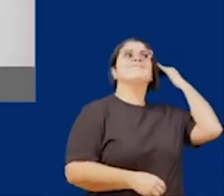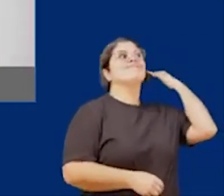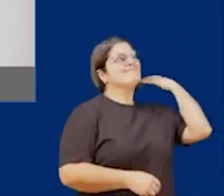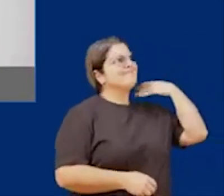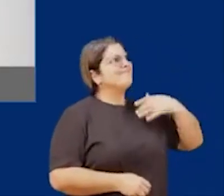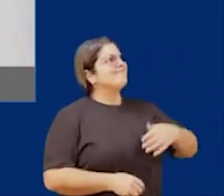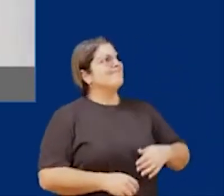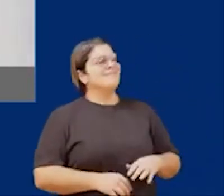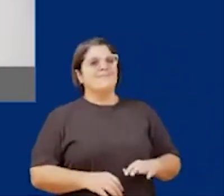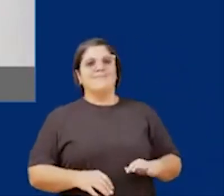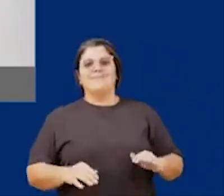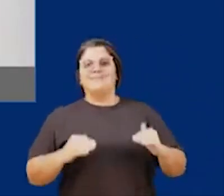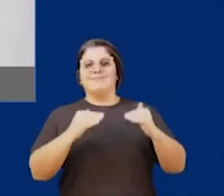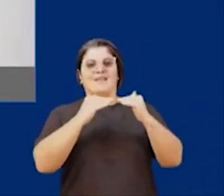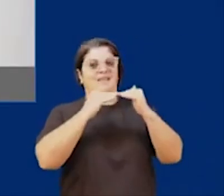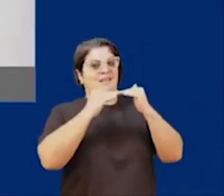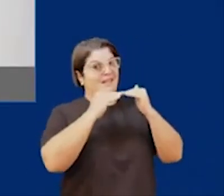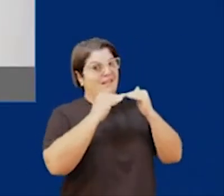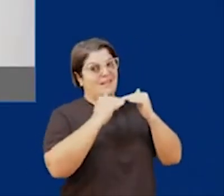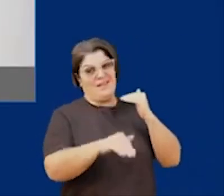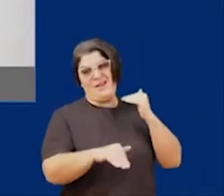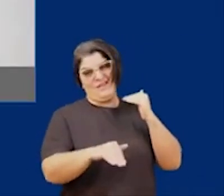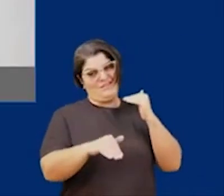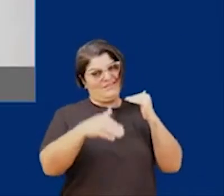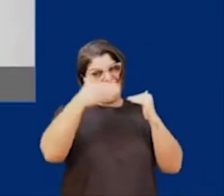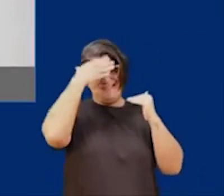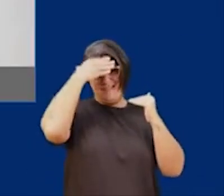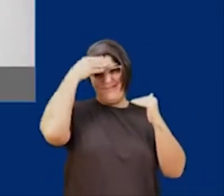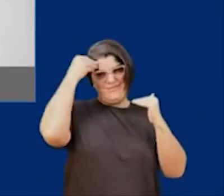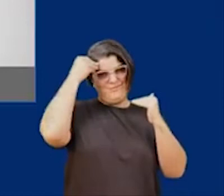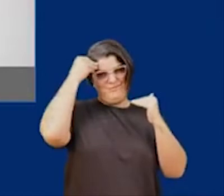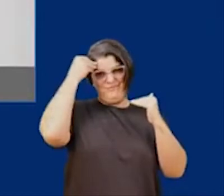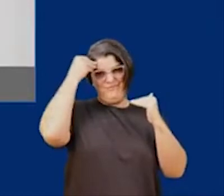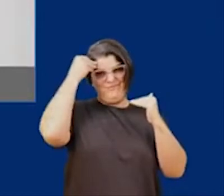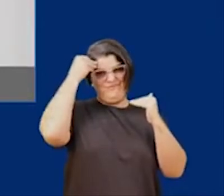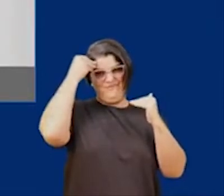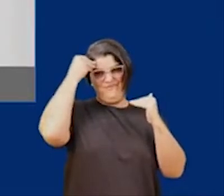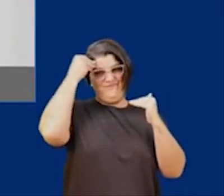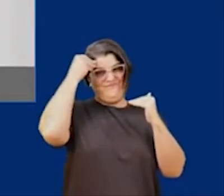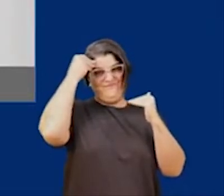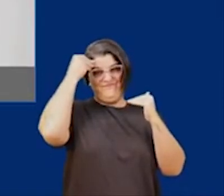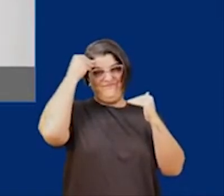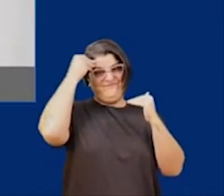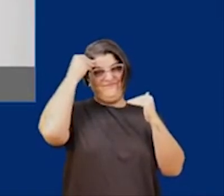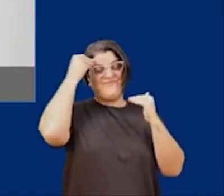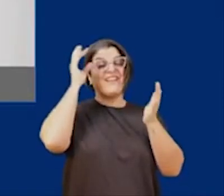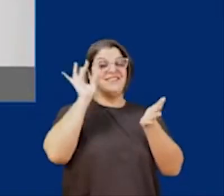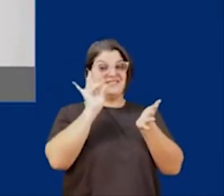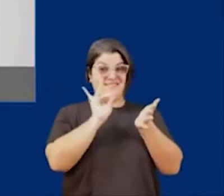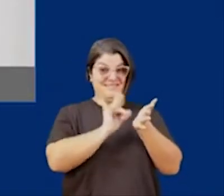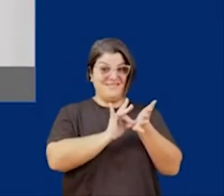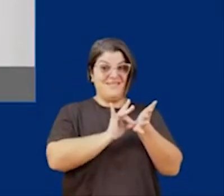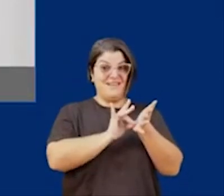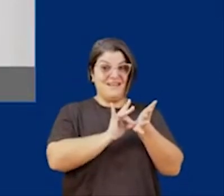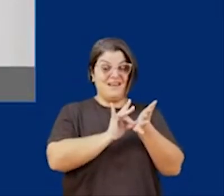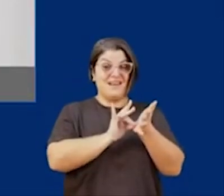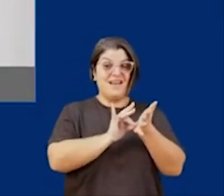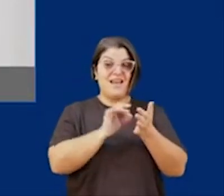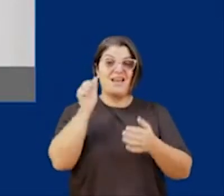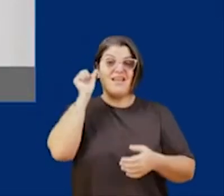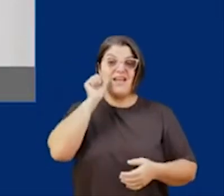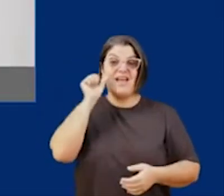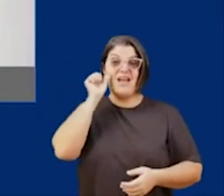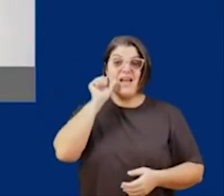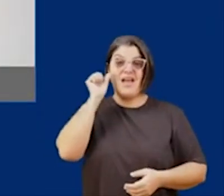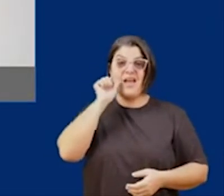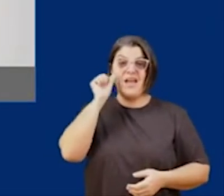tem nada a ver com esquecimento, viu? Na verdade, acho que as mulheres que passaram por isso estão